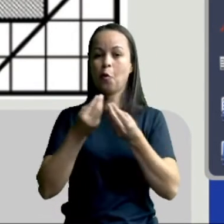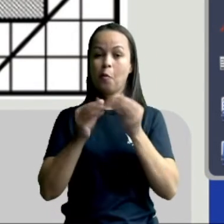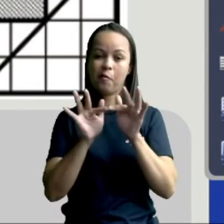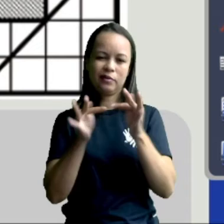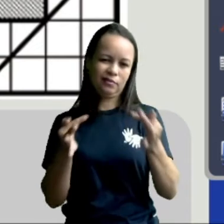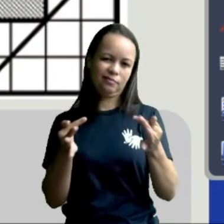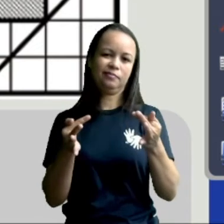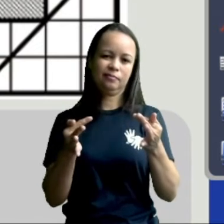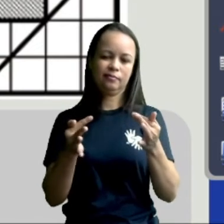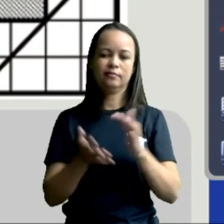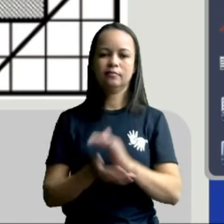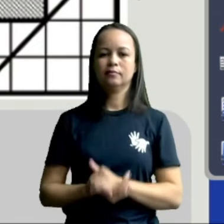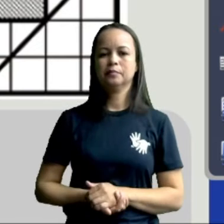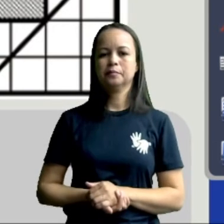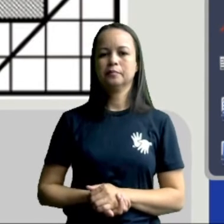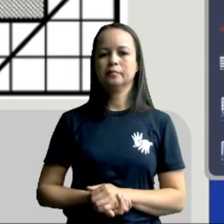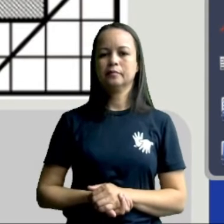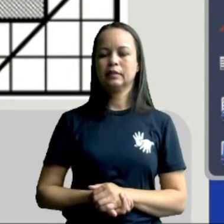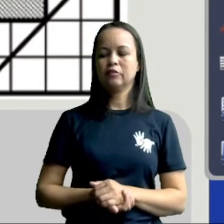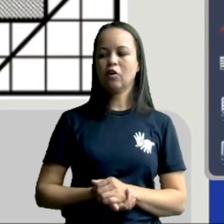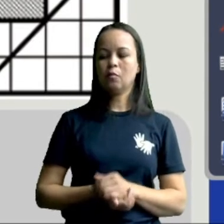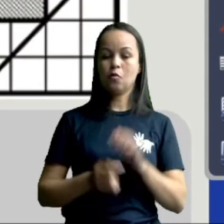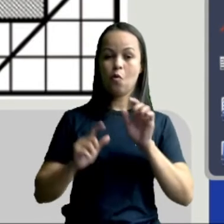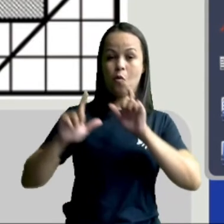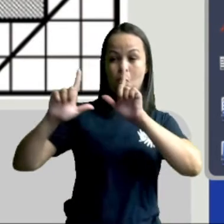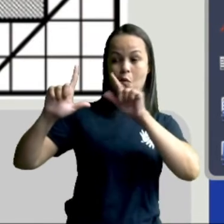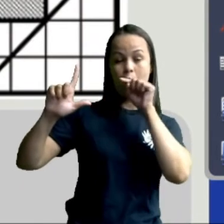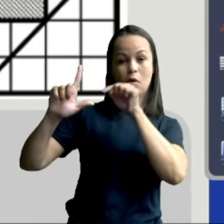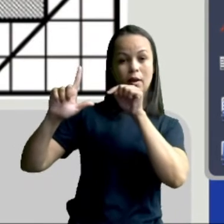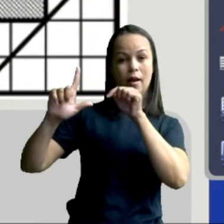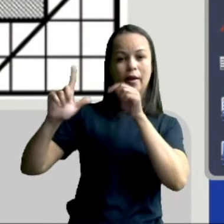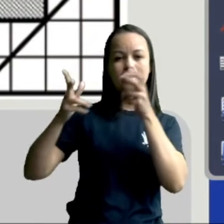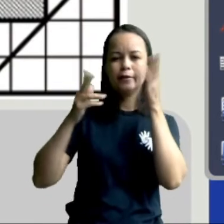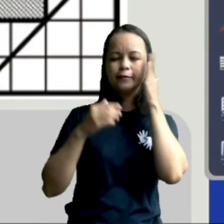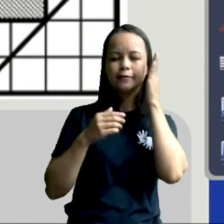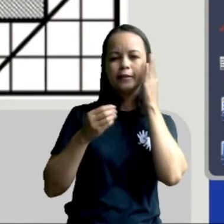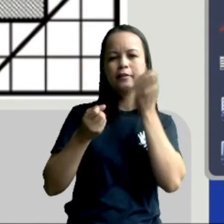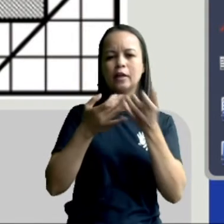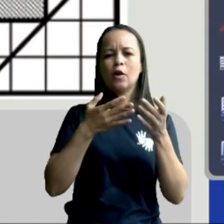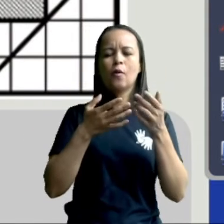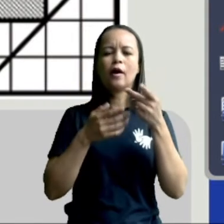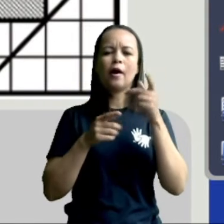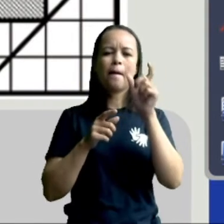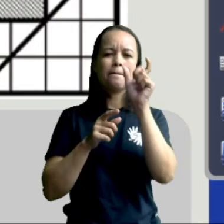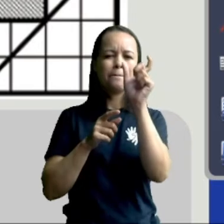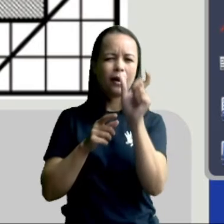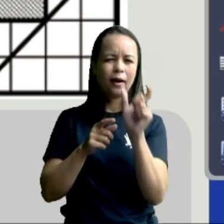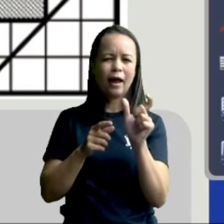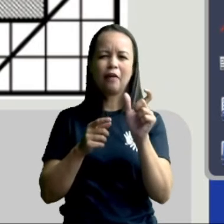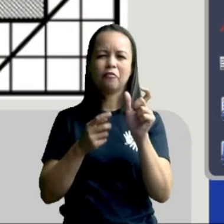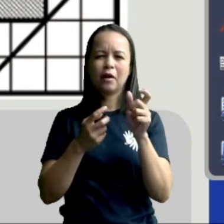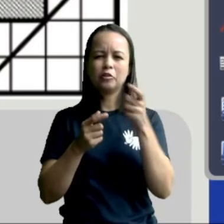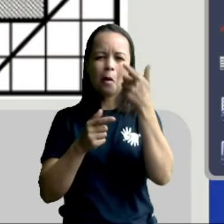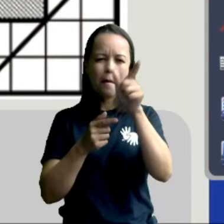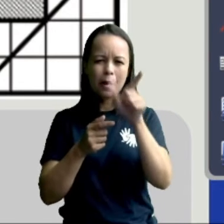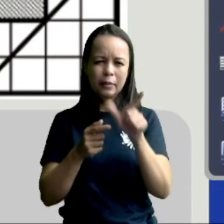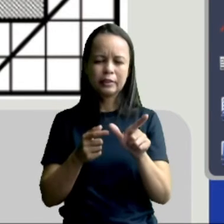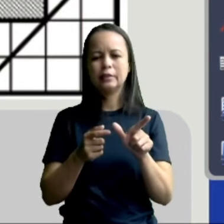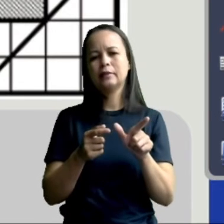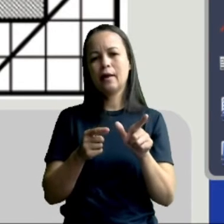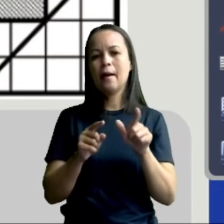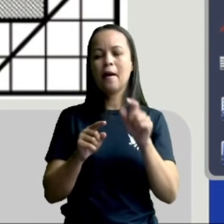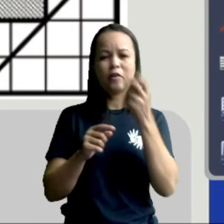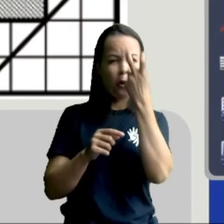tão simples. Tá? Vamos olhar para a figura e entender tudo que foi dito aqui. As palavras repetidas, né, fez confusão, mas é bem